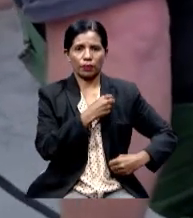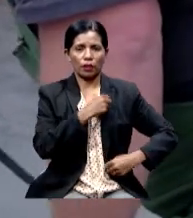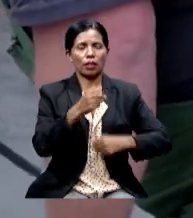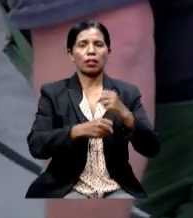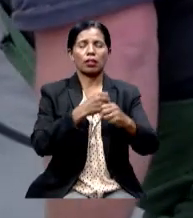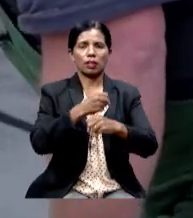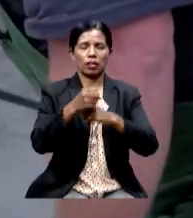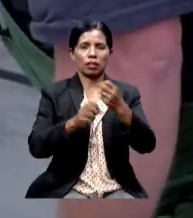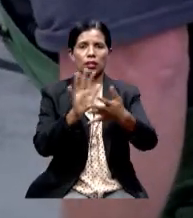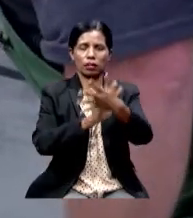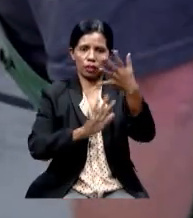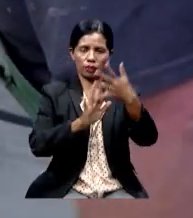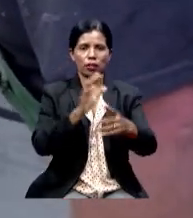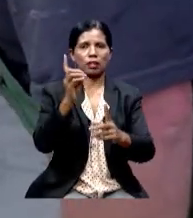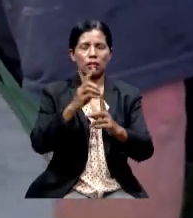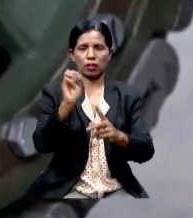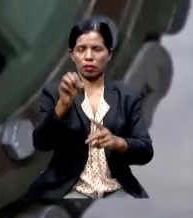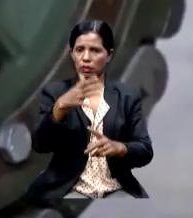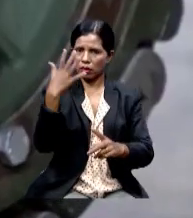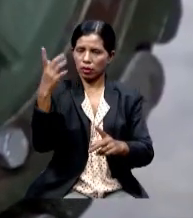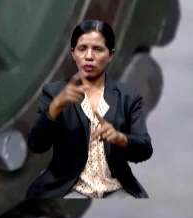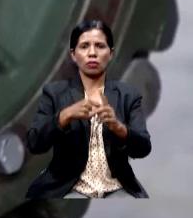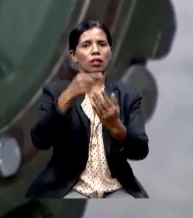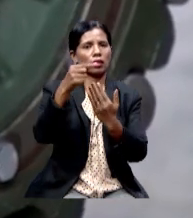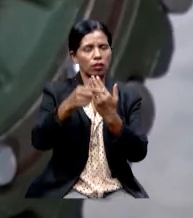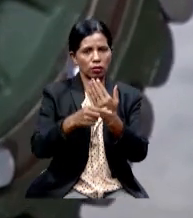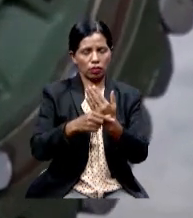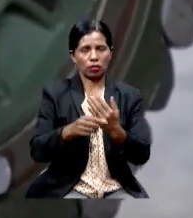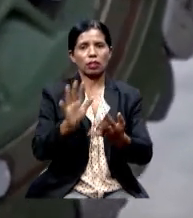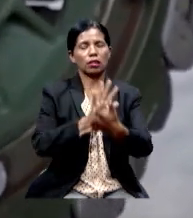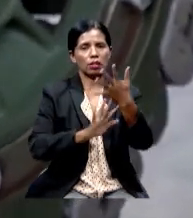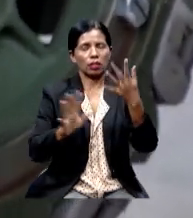Tinantina, celebra e a loron Sanulu Resing Lima, Fulangostu, ori